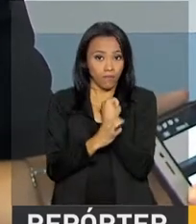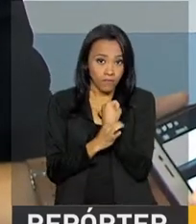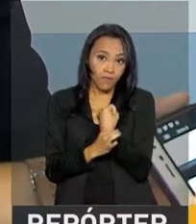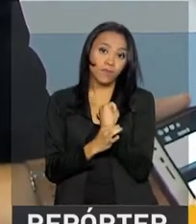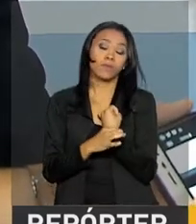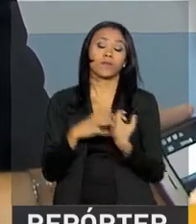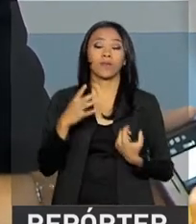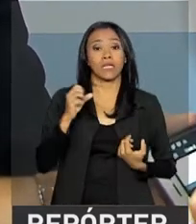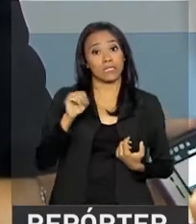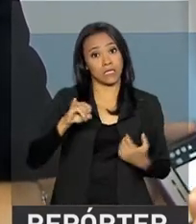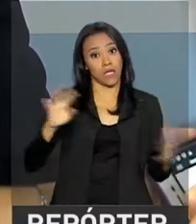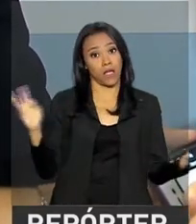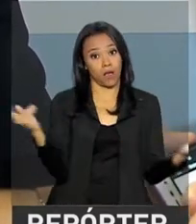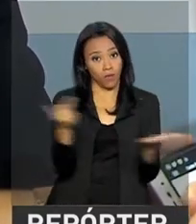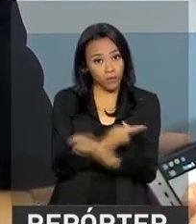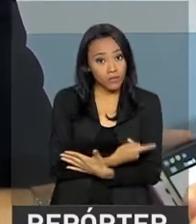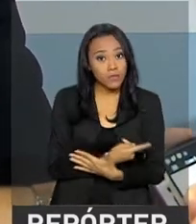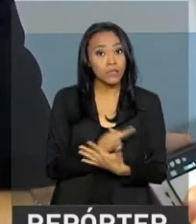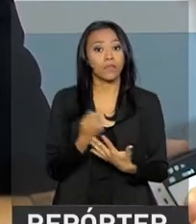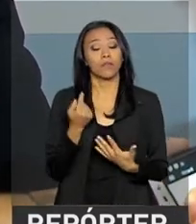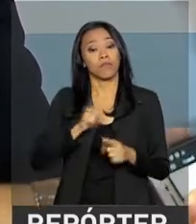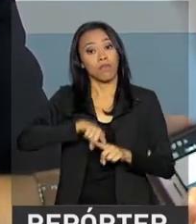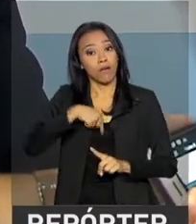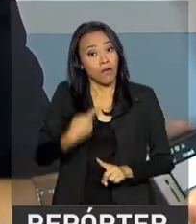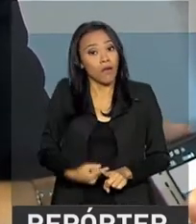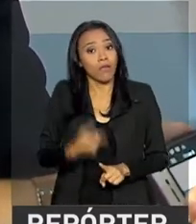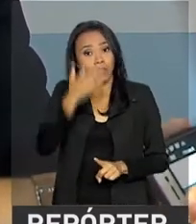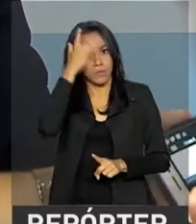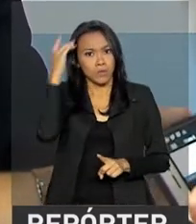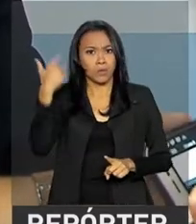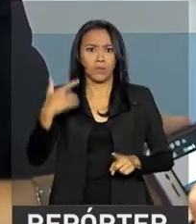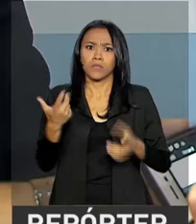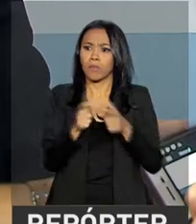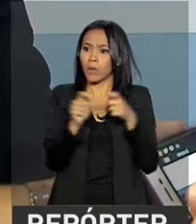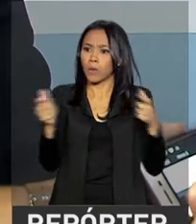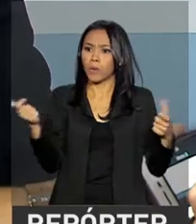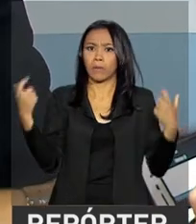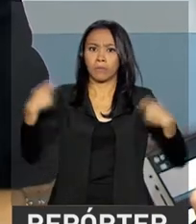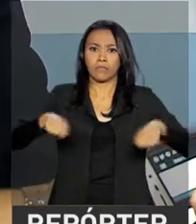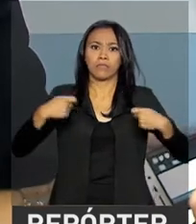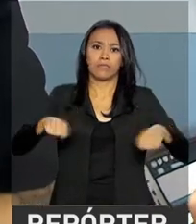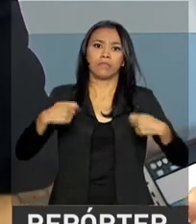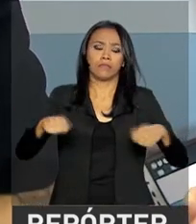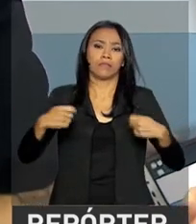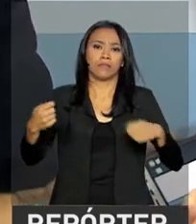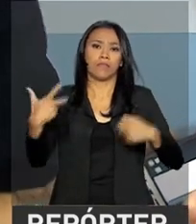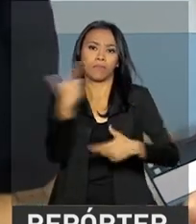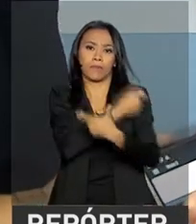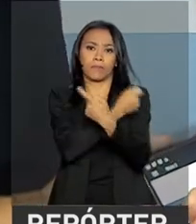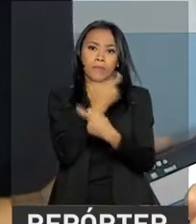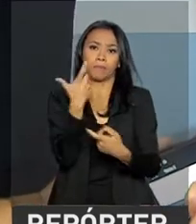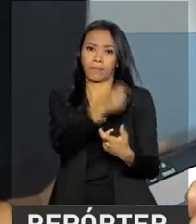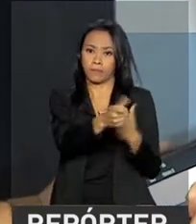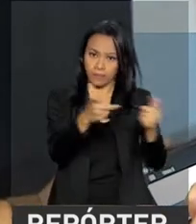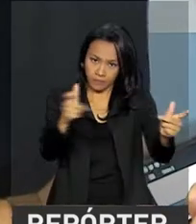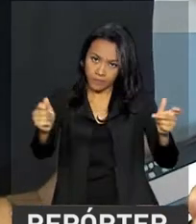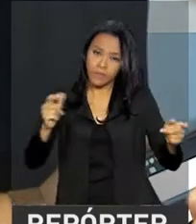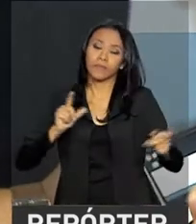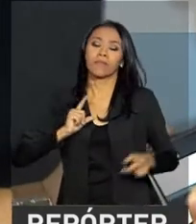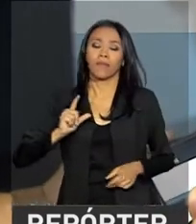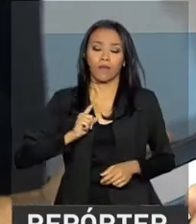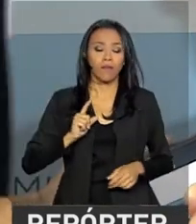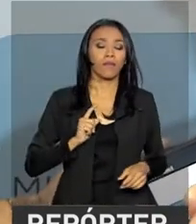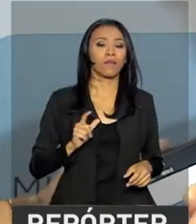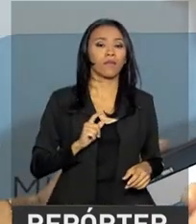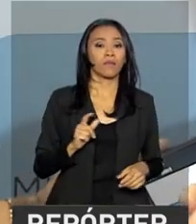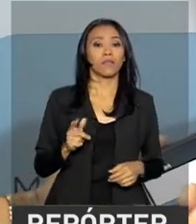se houver necessidade de toda a população brasileira adotando o fracionamento das doses e